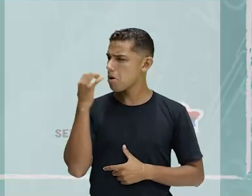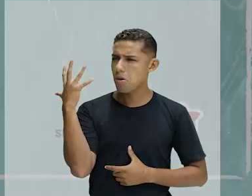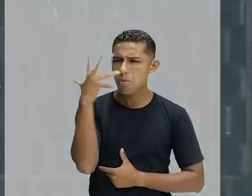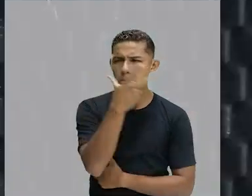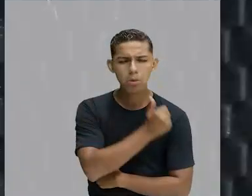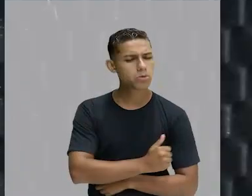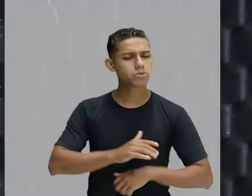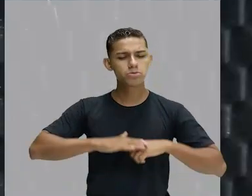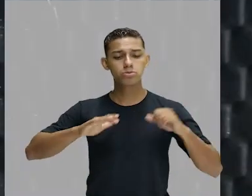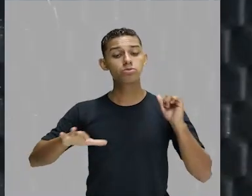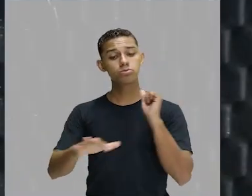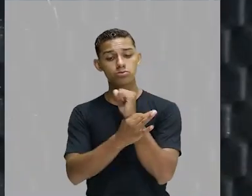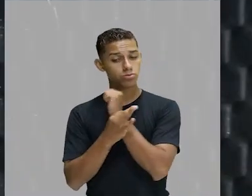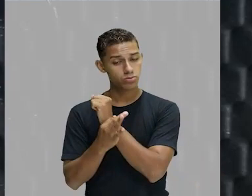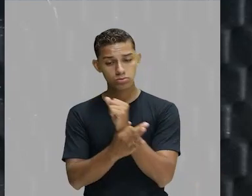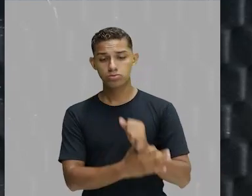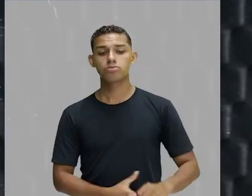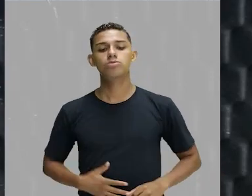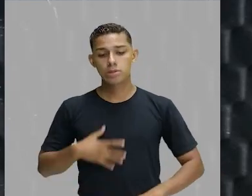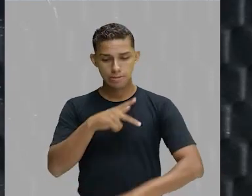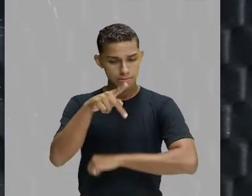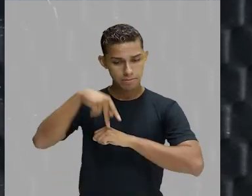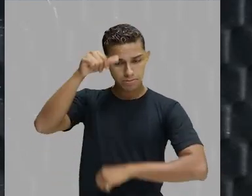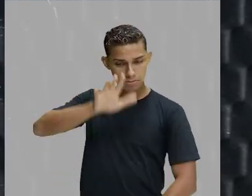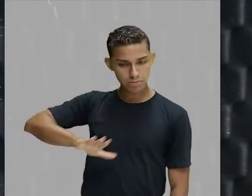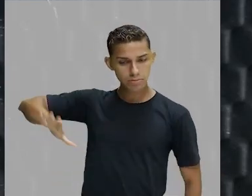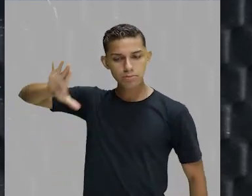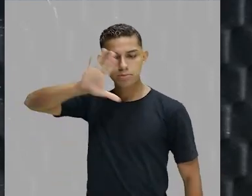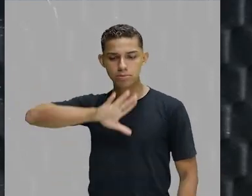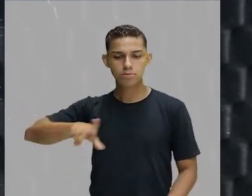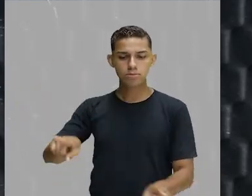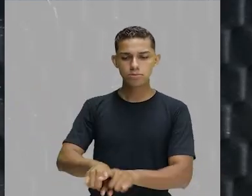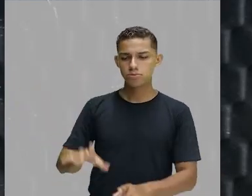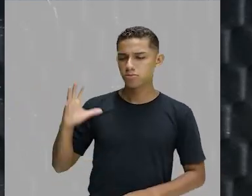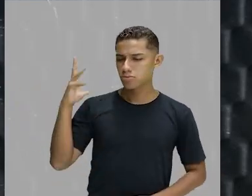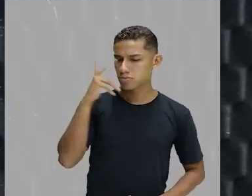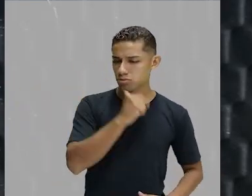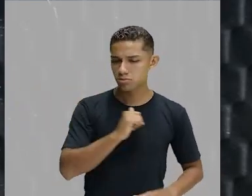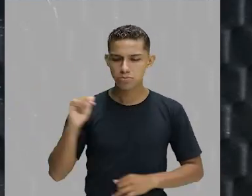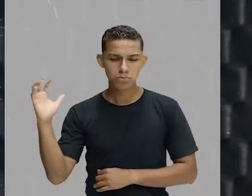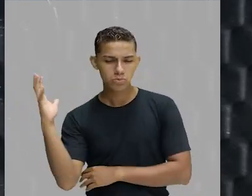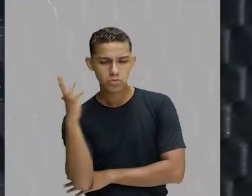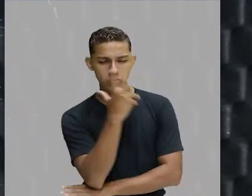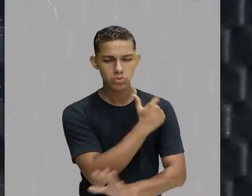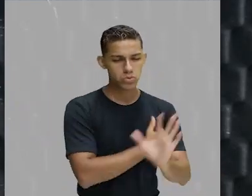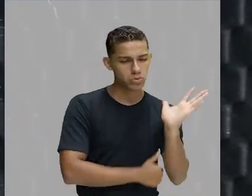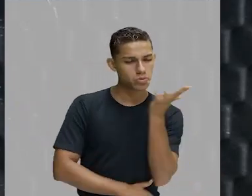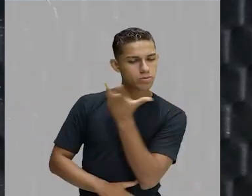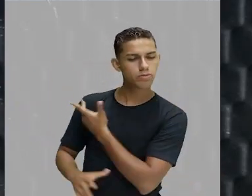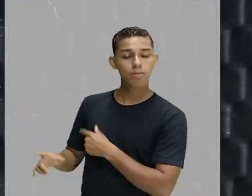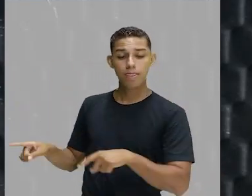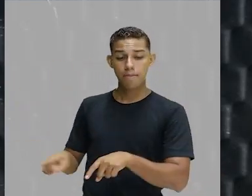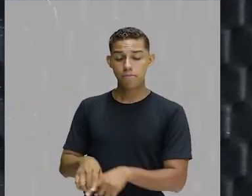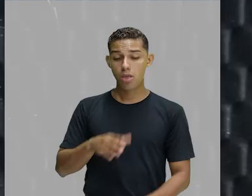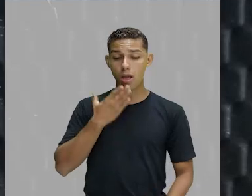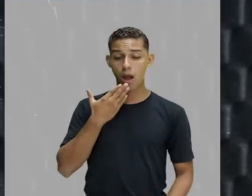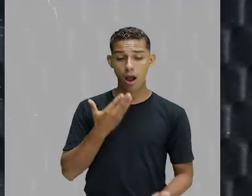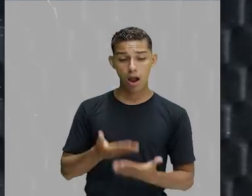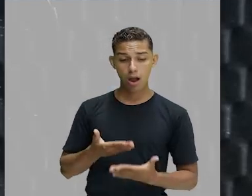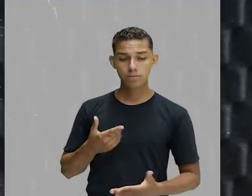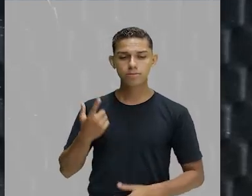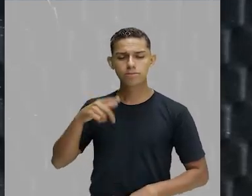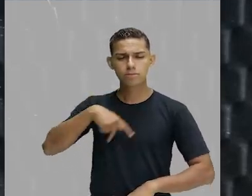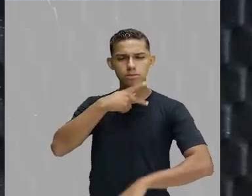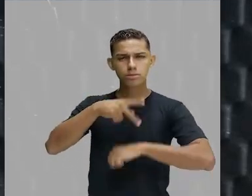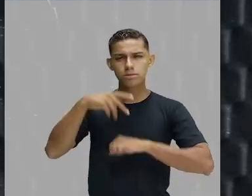naturais protegidos, com os parques nacionais. As paisagens são de cair o queixo. Você sabia que a Espanha é o país do mundo